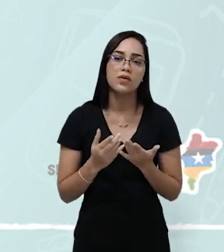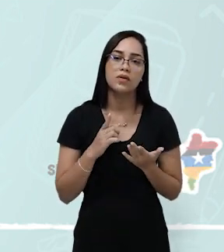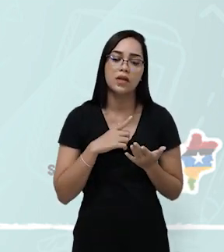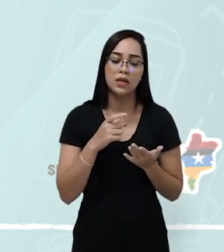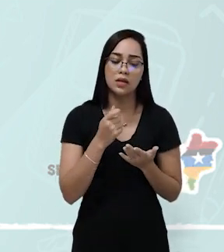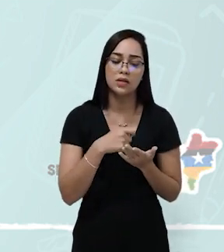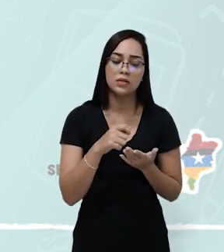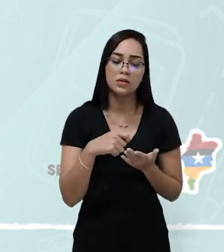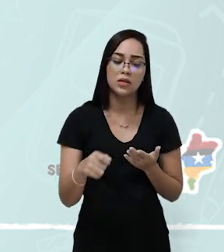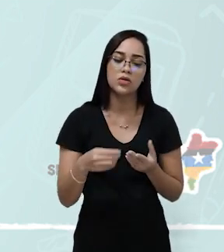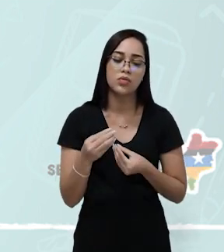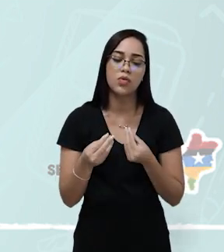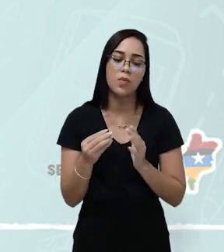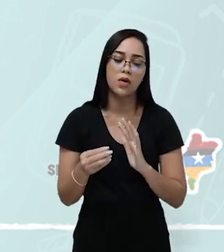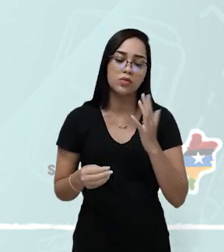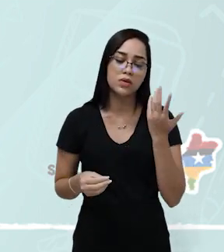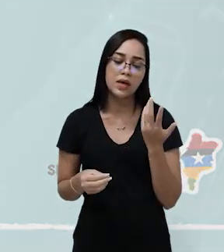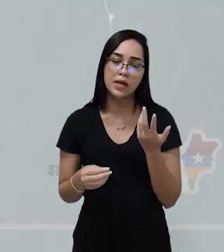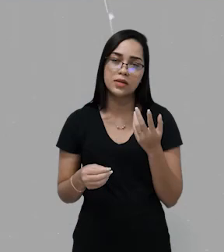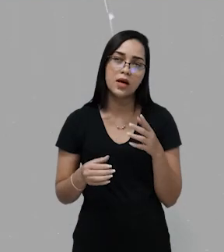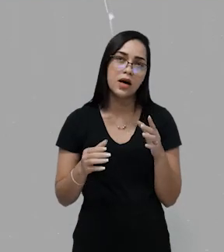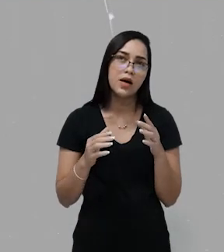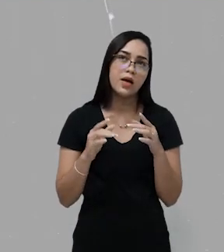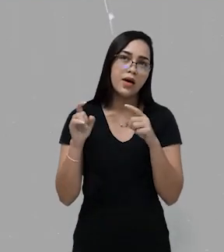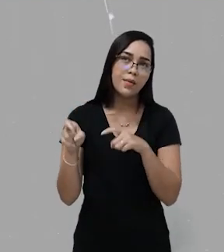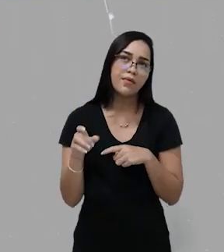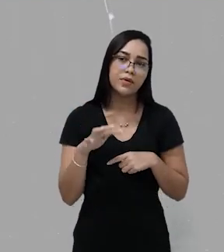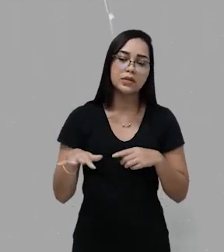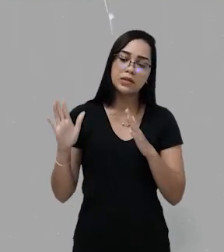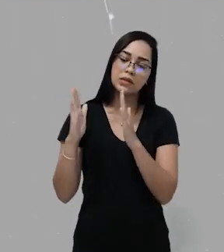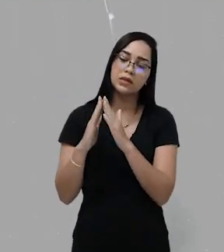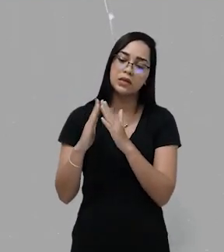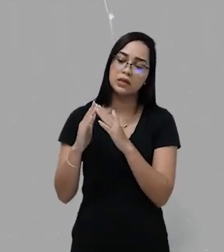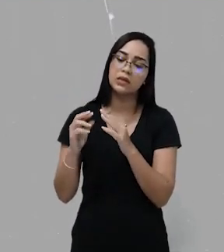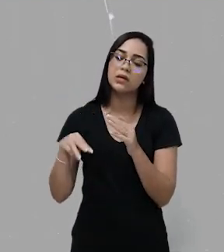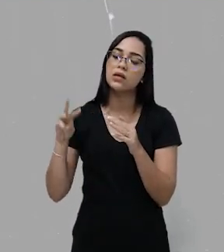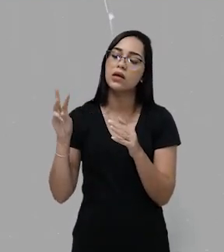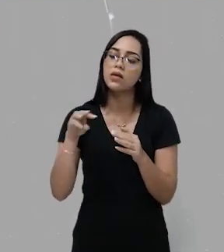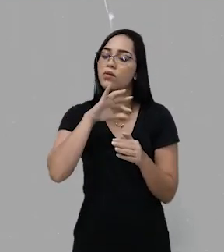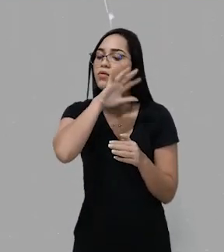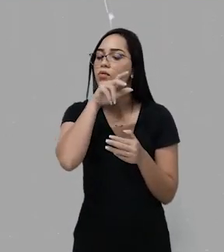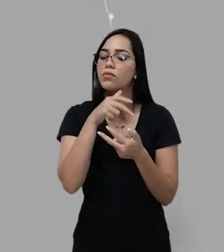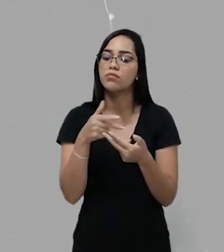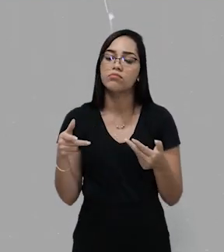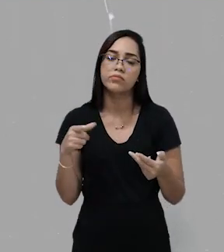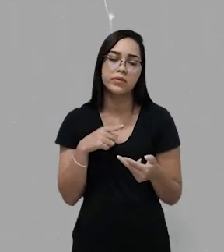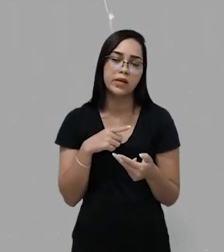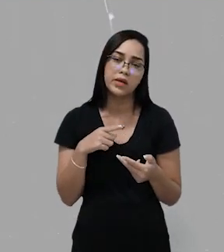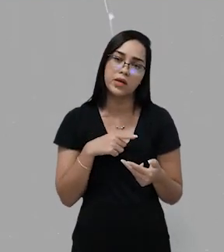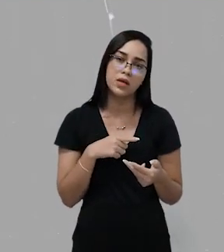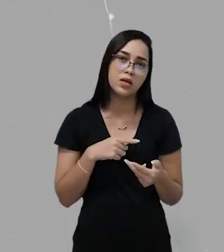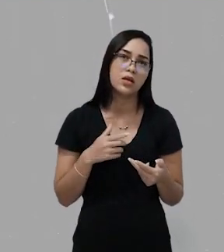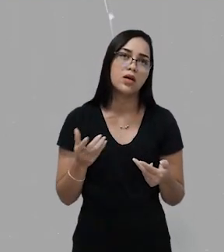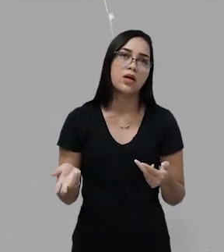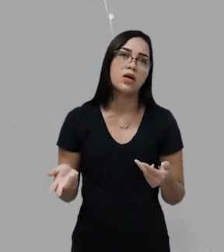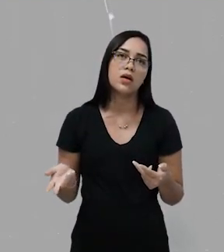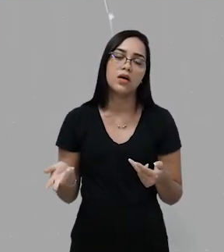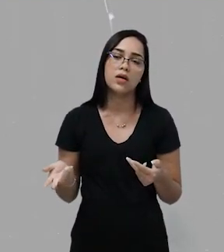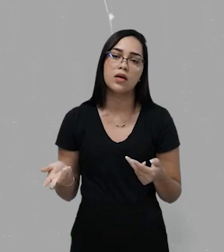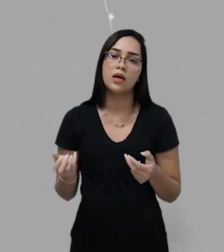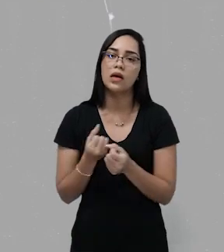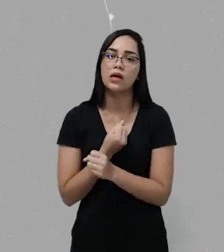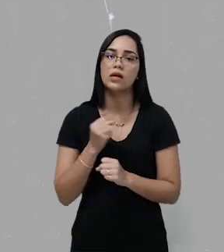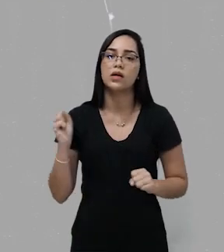descrito nessa narração como é o lugar, se é uma fazenda, o tamanho da fazenda, que animais possuem essa fazenda, né? Essa fazenda